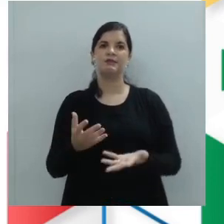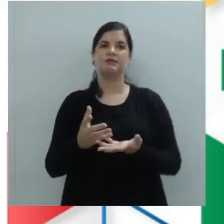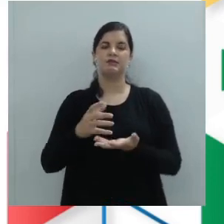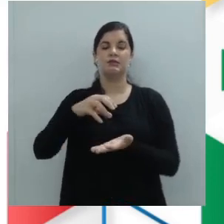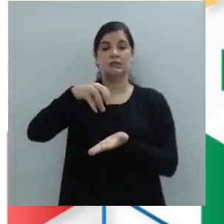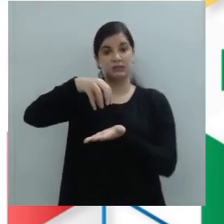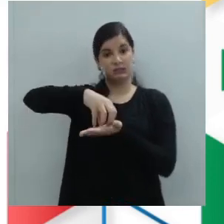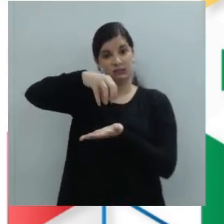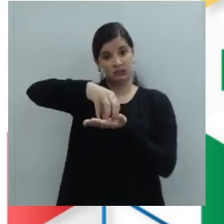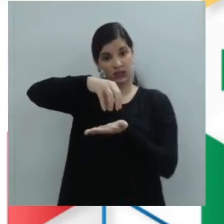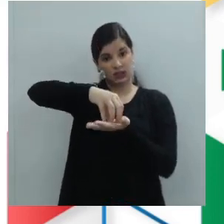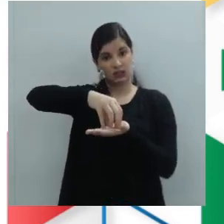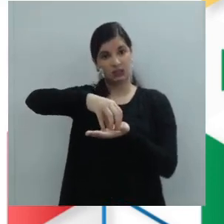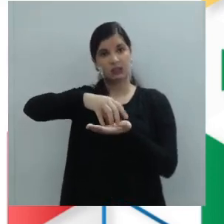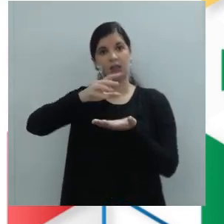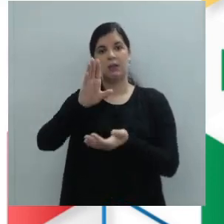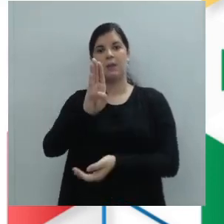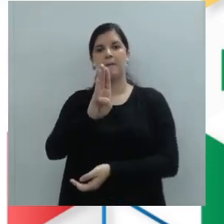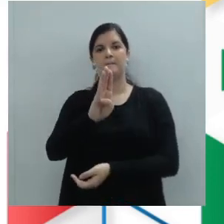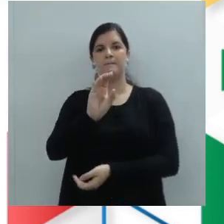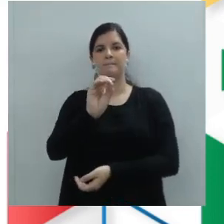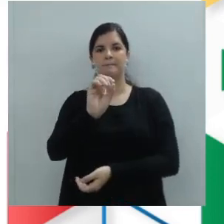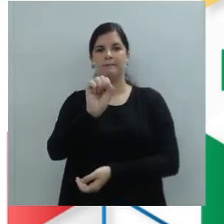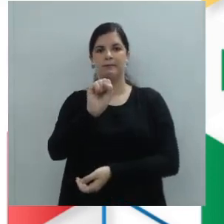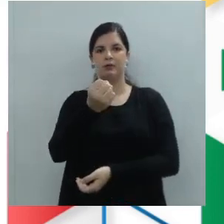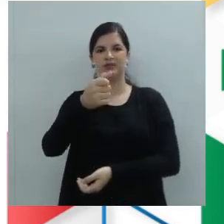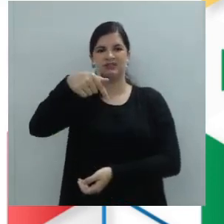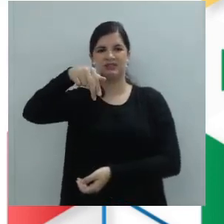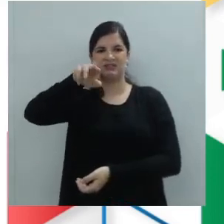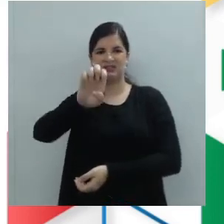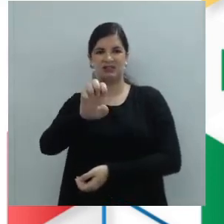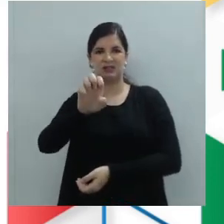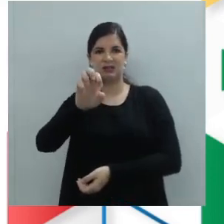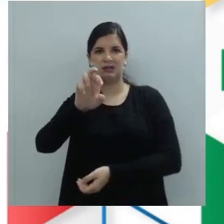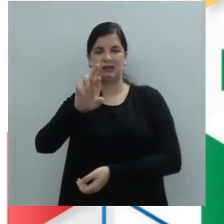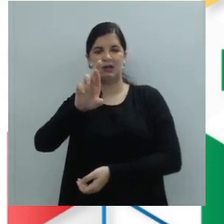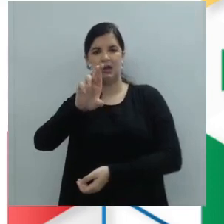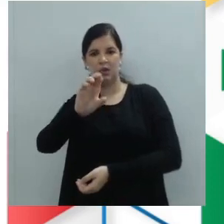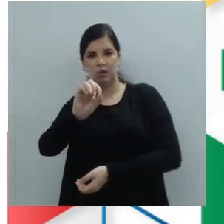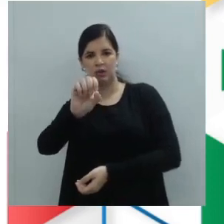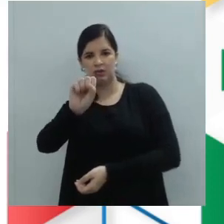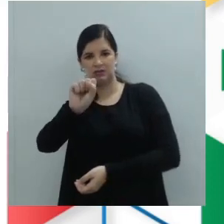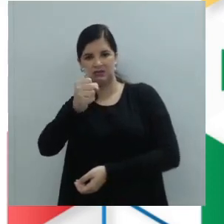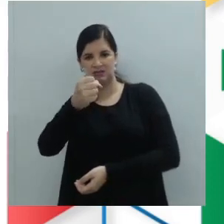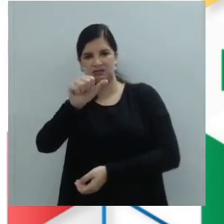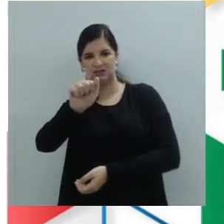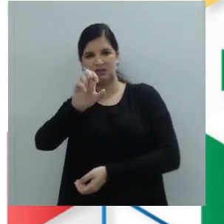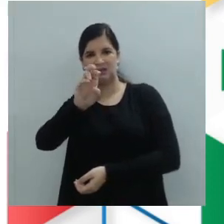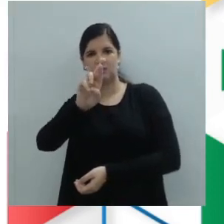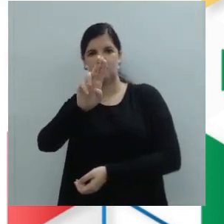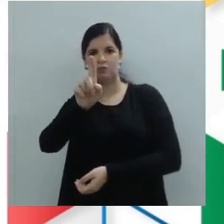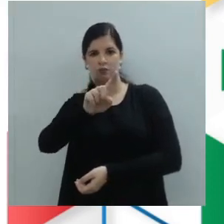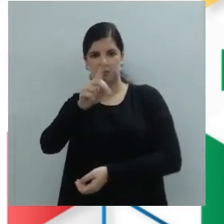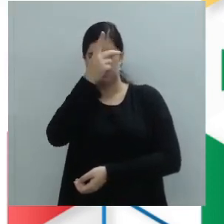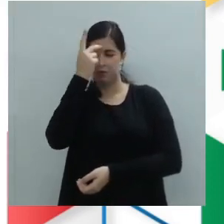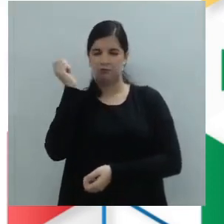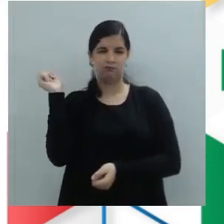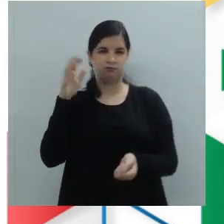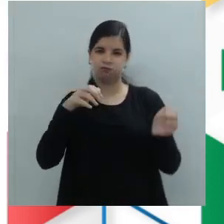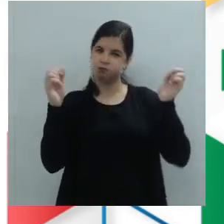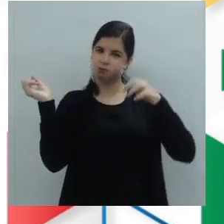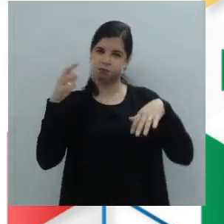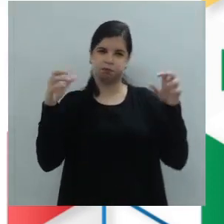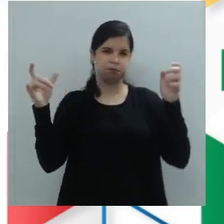Sua sede é o Bosque Rosa Cruz. É um lugar místico e inspirado que atrai centenas de